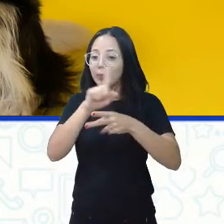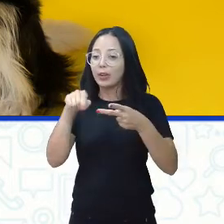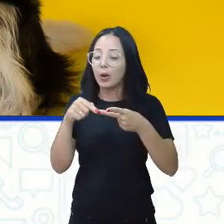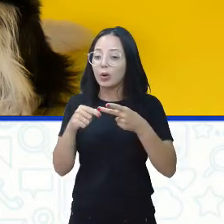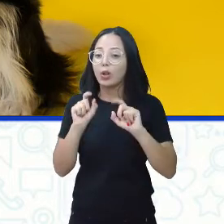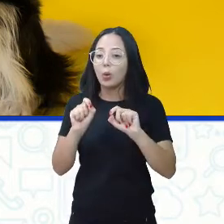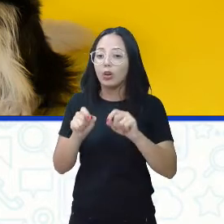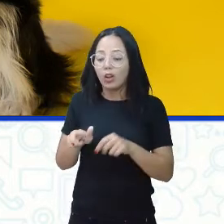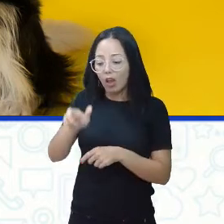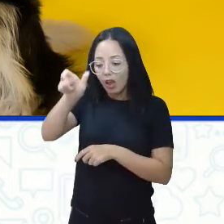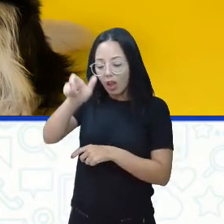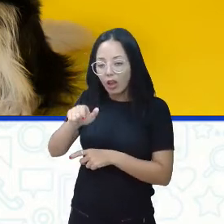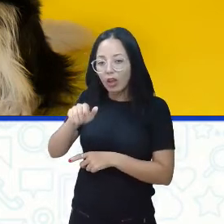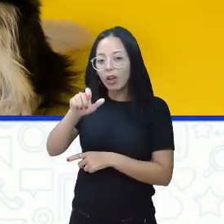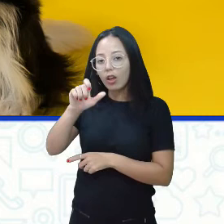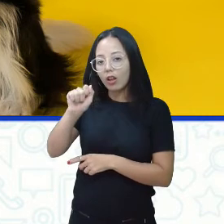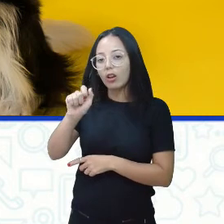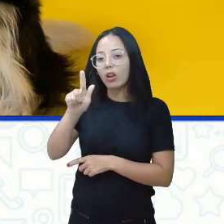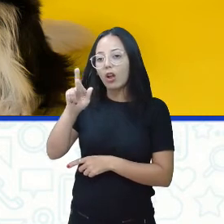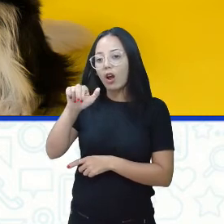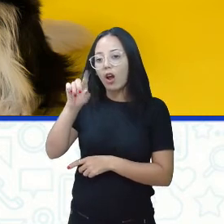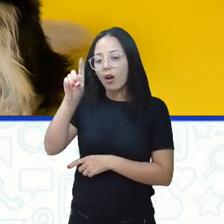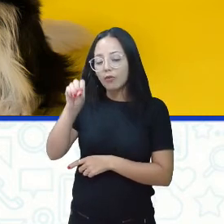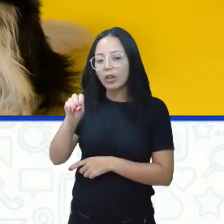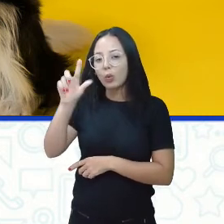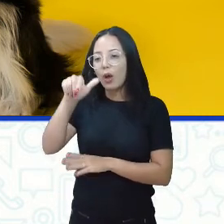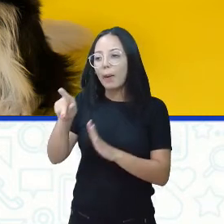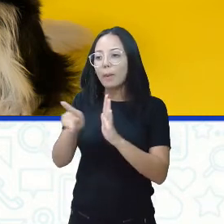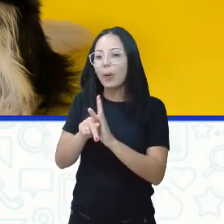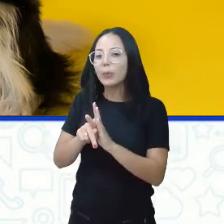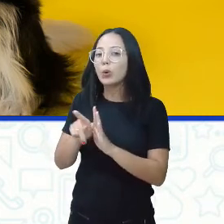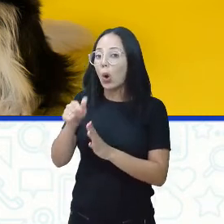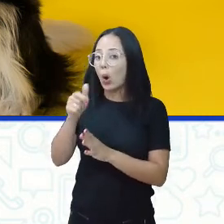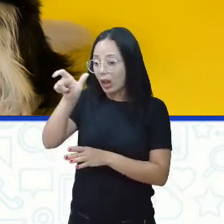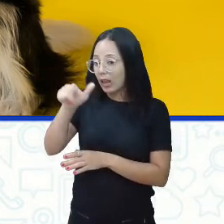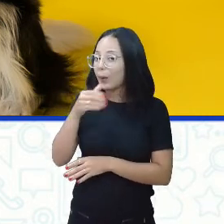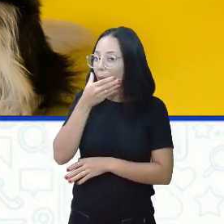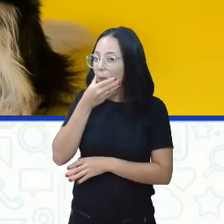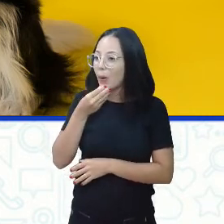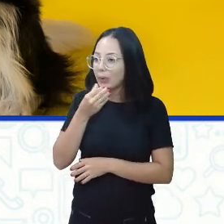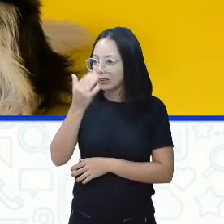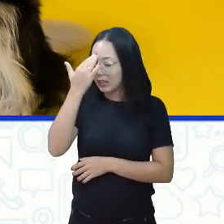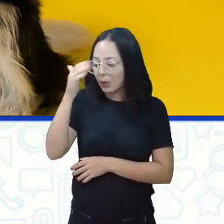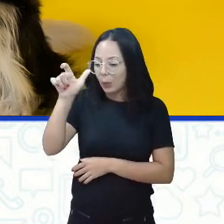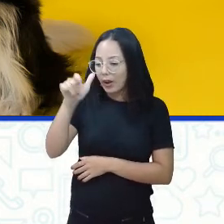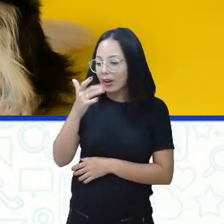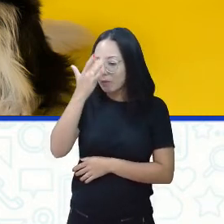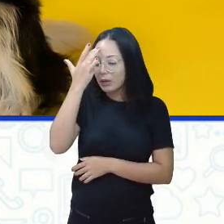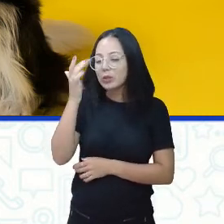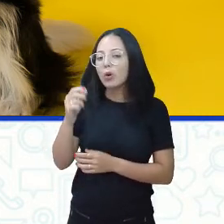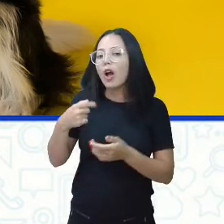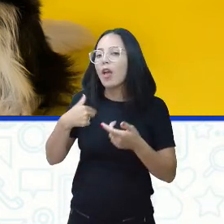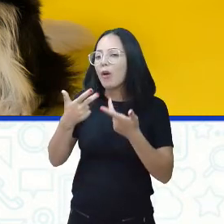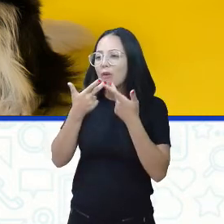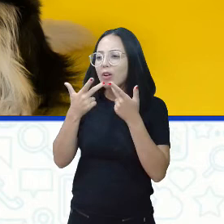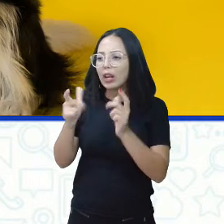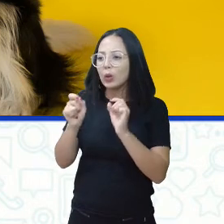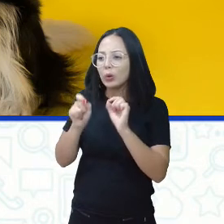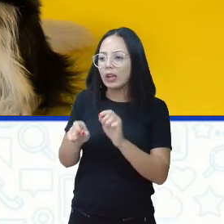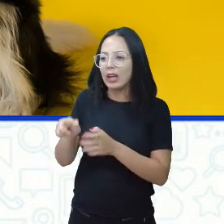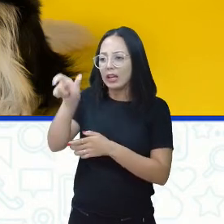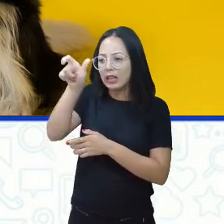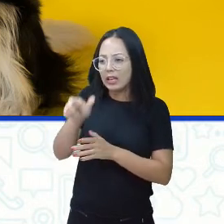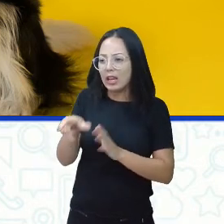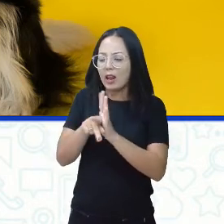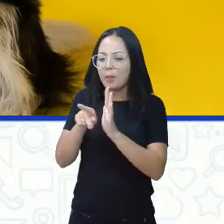frase, o Alfredo é um cachorro. Alfredo sendo um homem, tá, minha gente? Sendo uma pessoa. Será que eu estou dizendo isso no